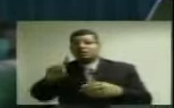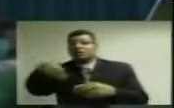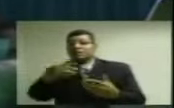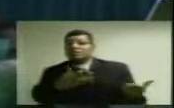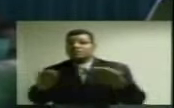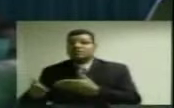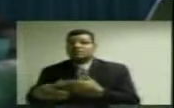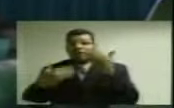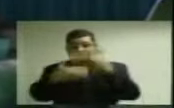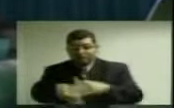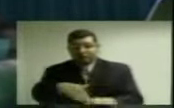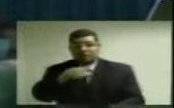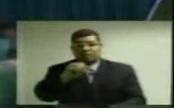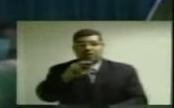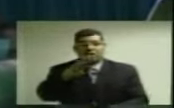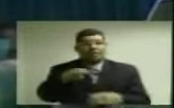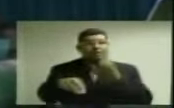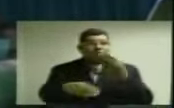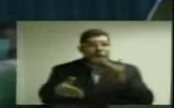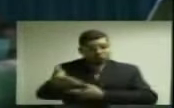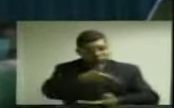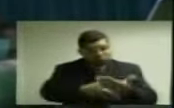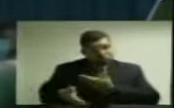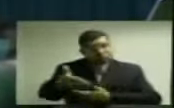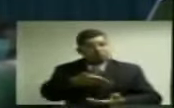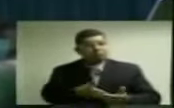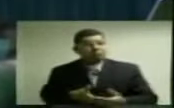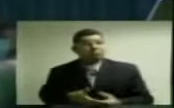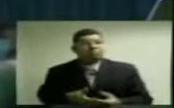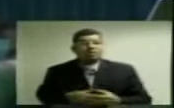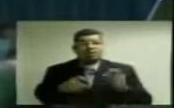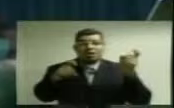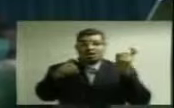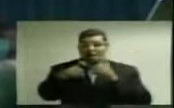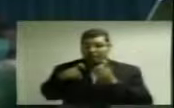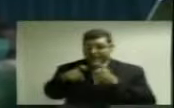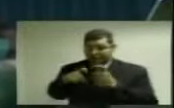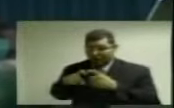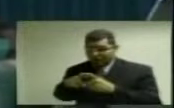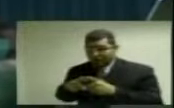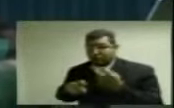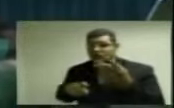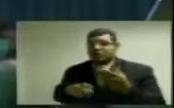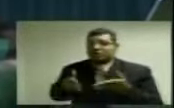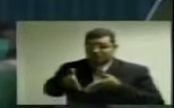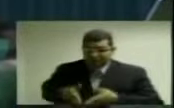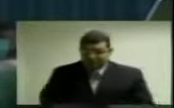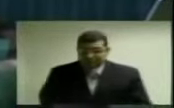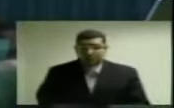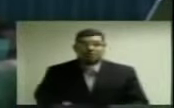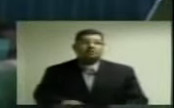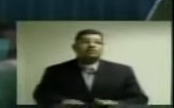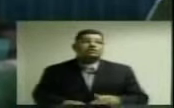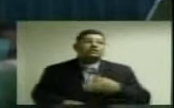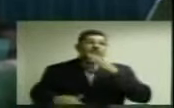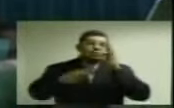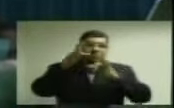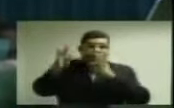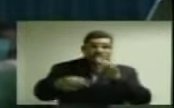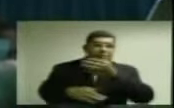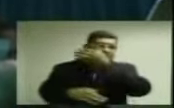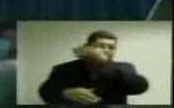depois passar na prova da OAB. E em relação ao médico que nasceu nos Jardins